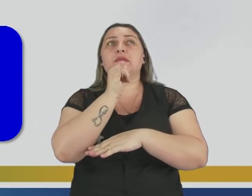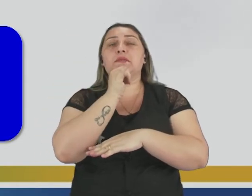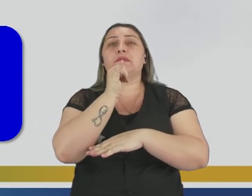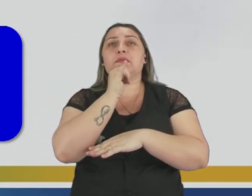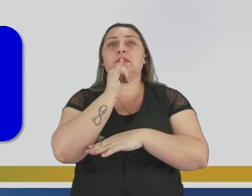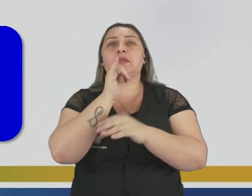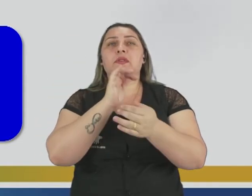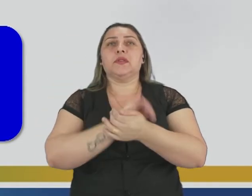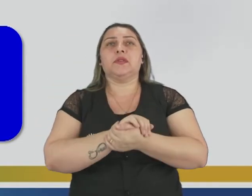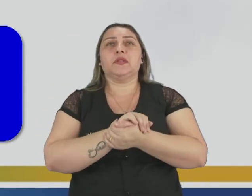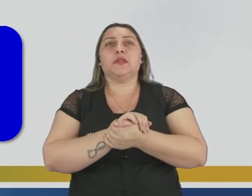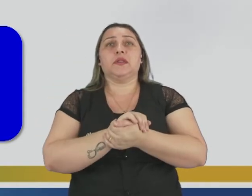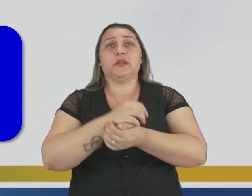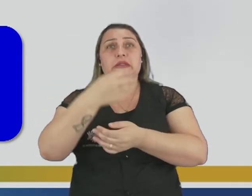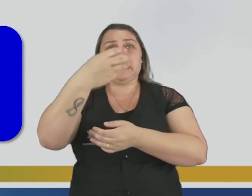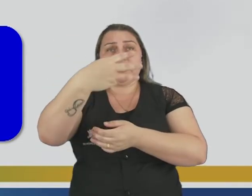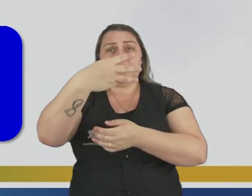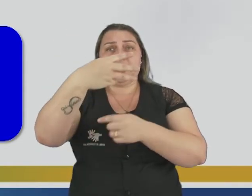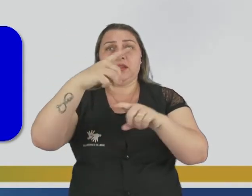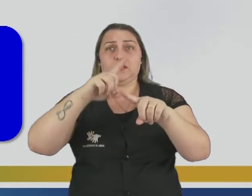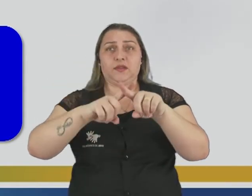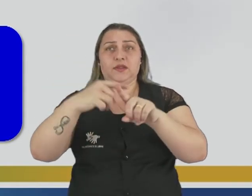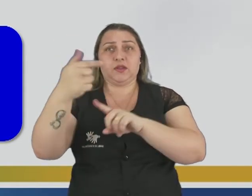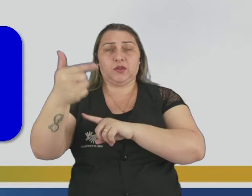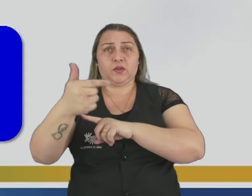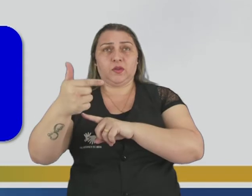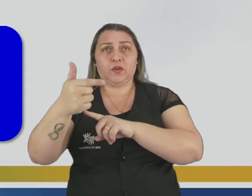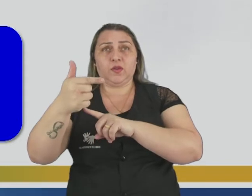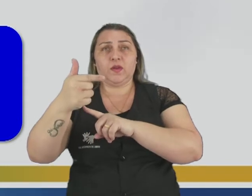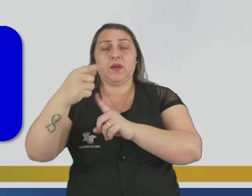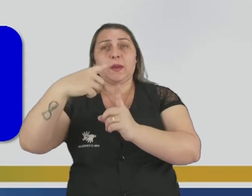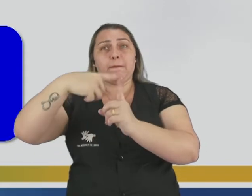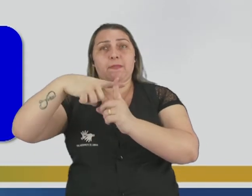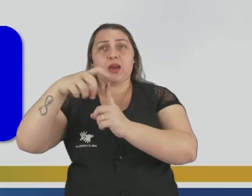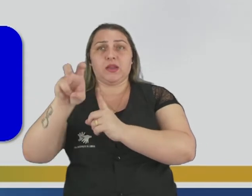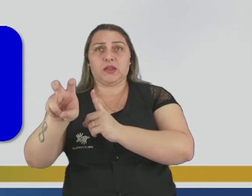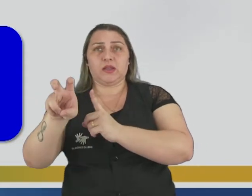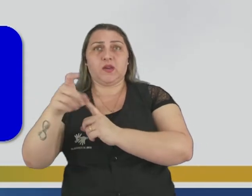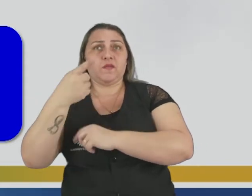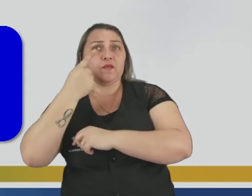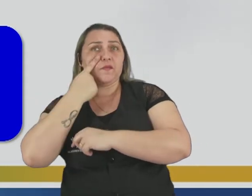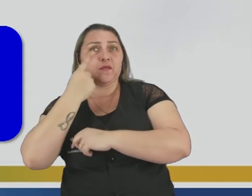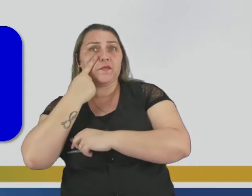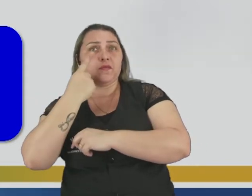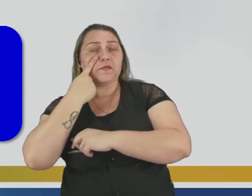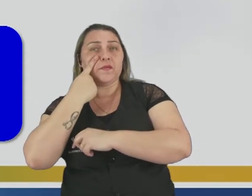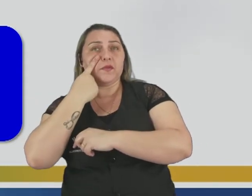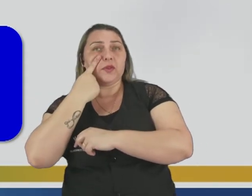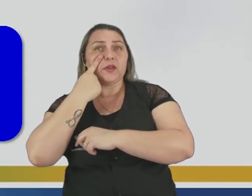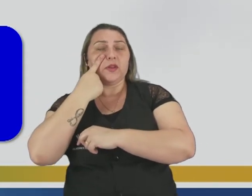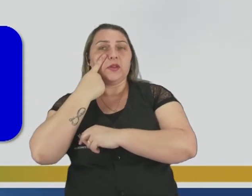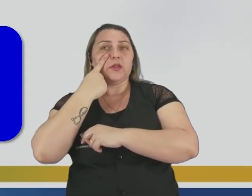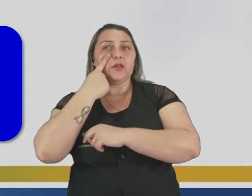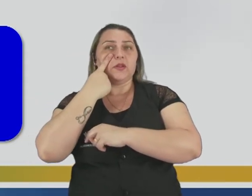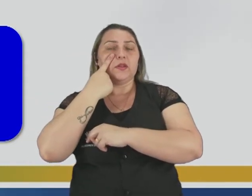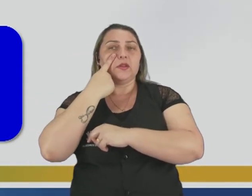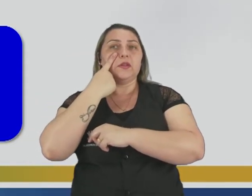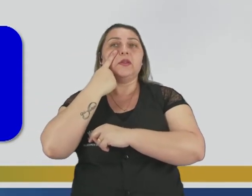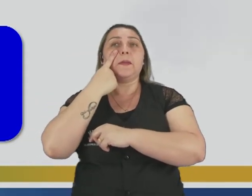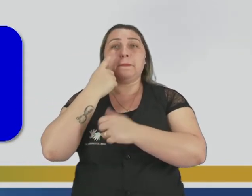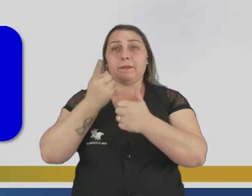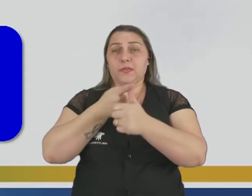Aí eu tenho 3 vezes 2 mais 5. Observe que nós tivemos na